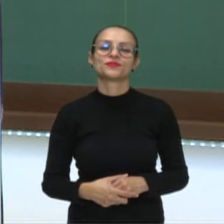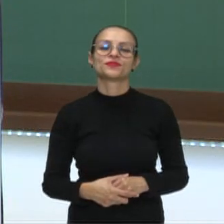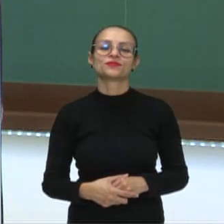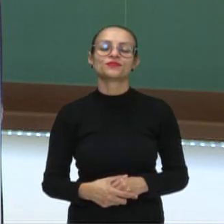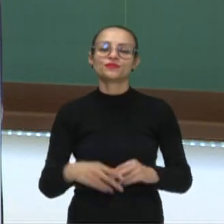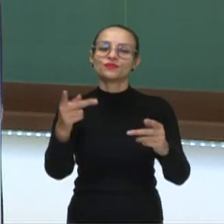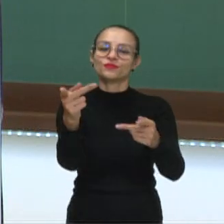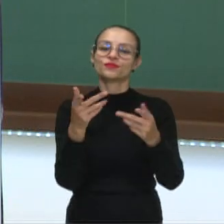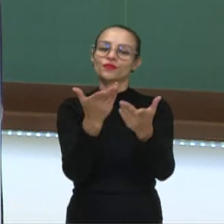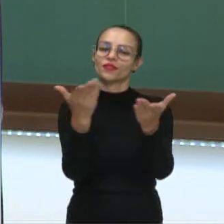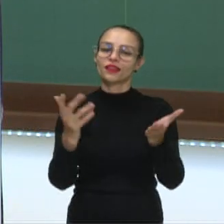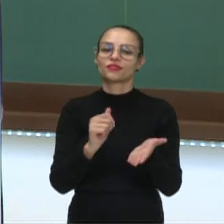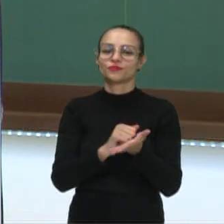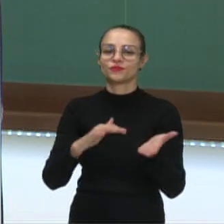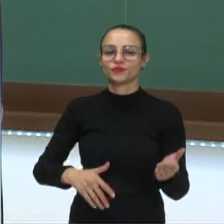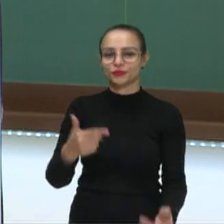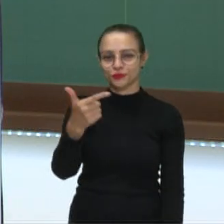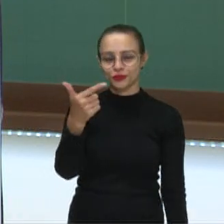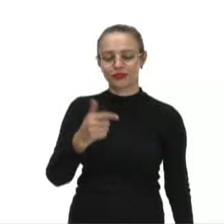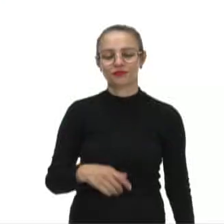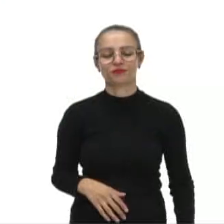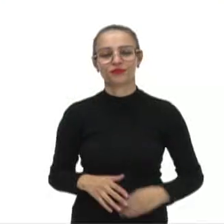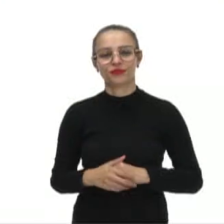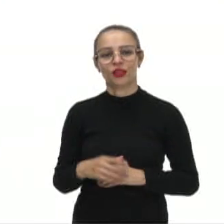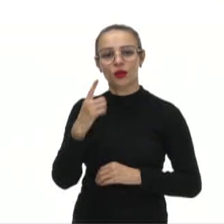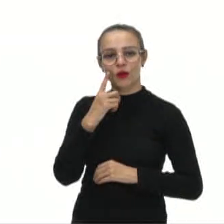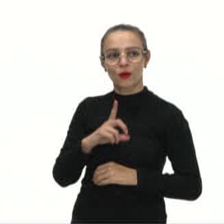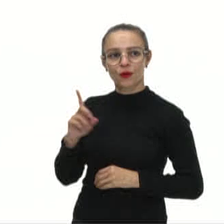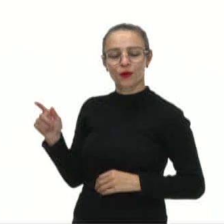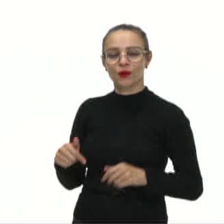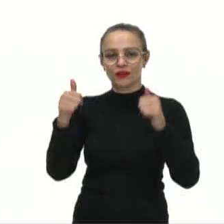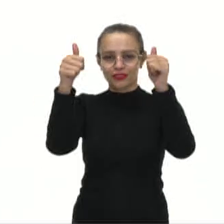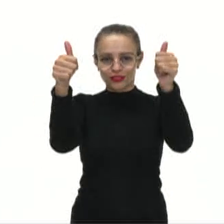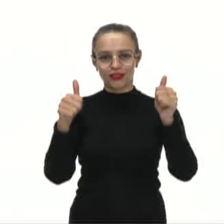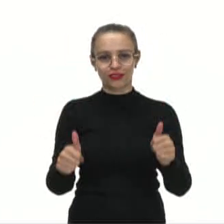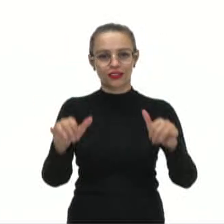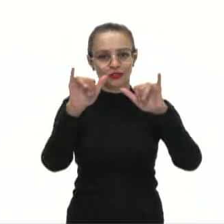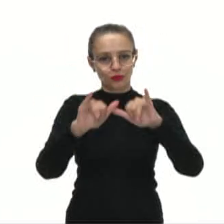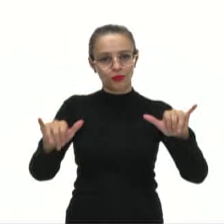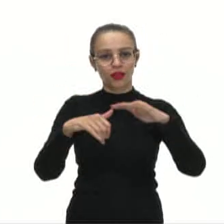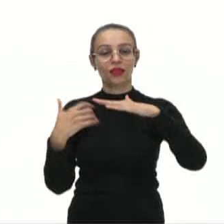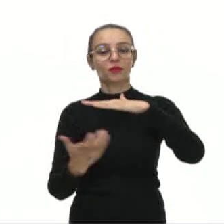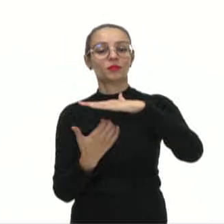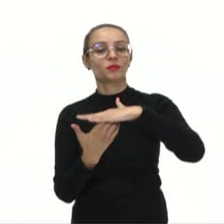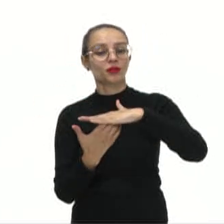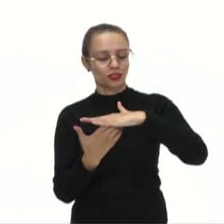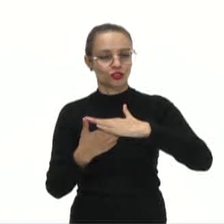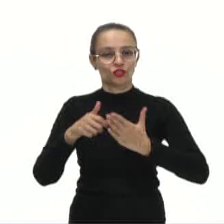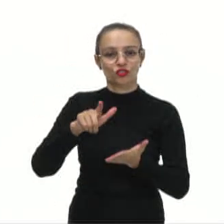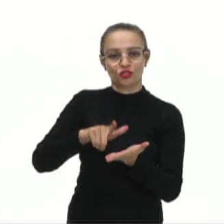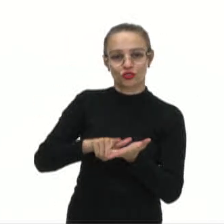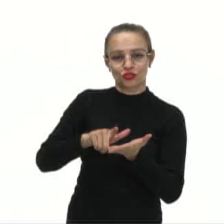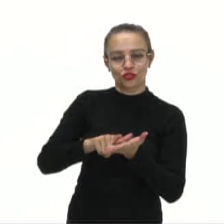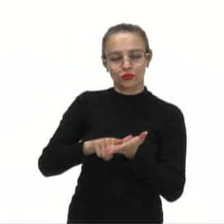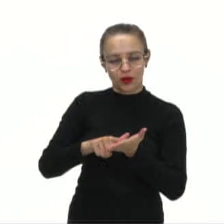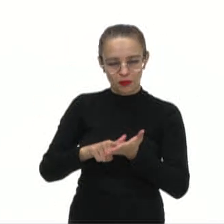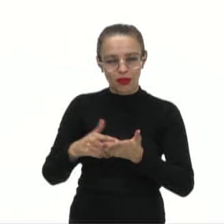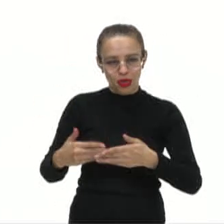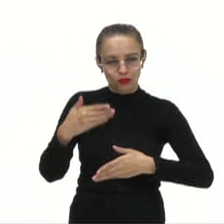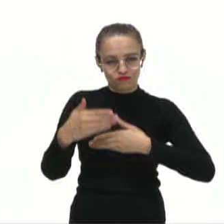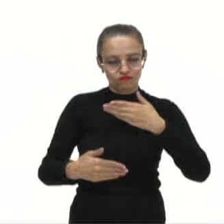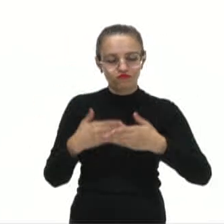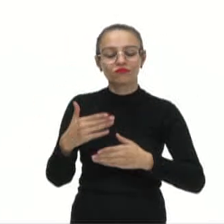Te convido para a atividade 2. Observe esse cartaz publicitário de uma empresa de papel e celulose.